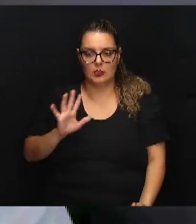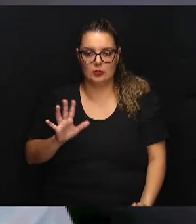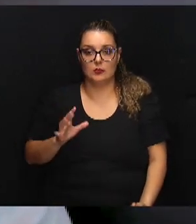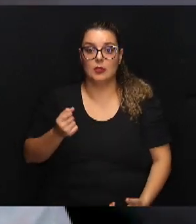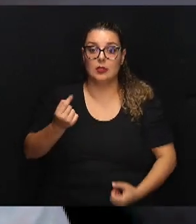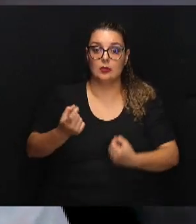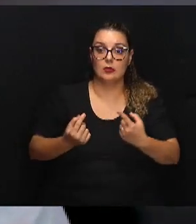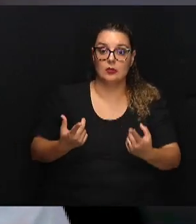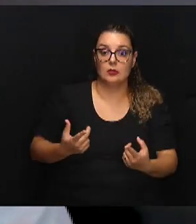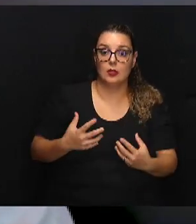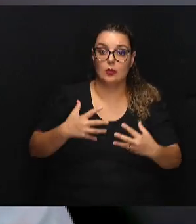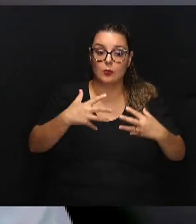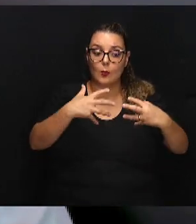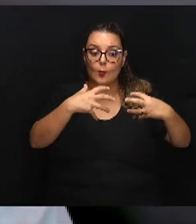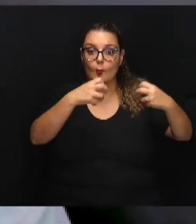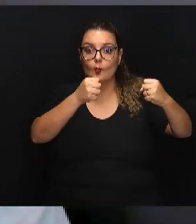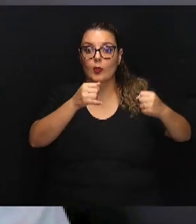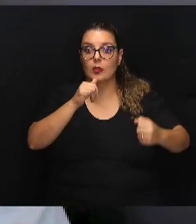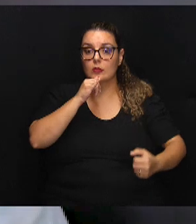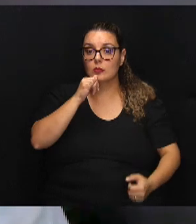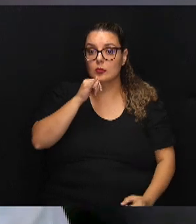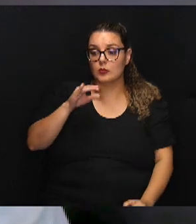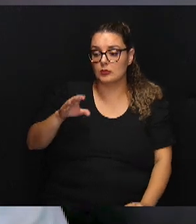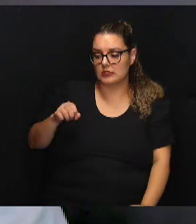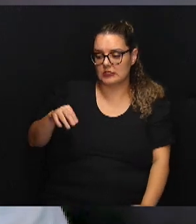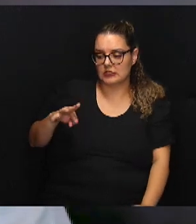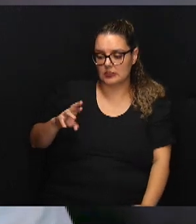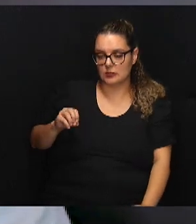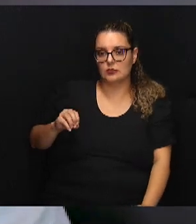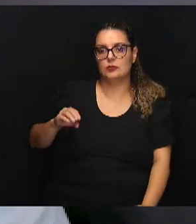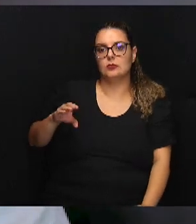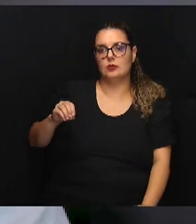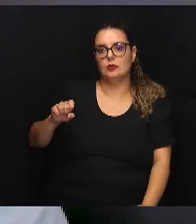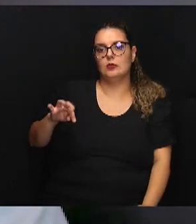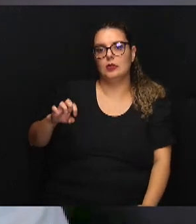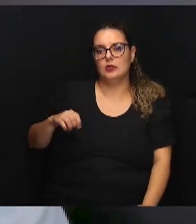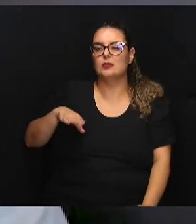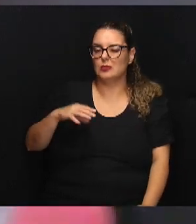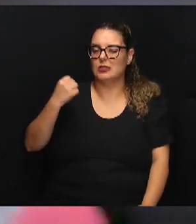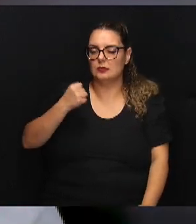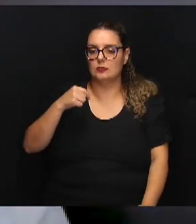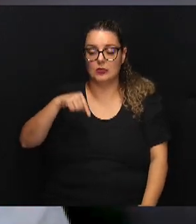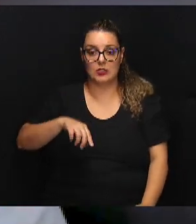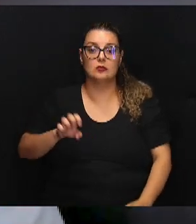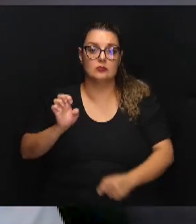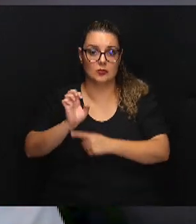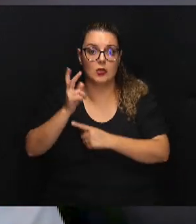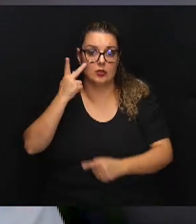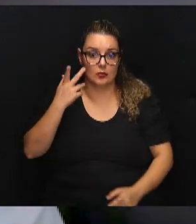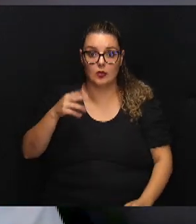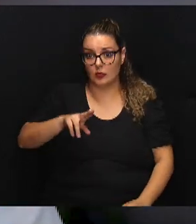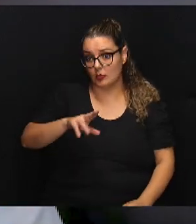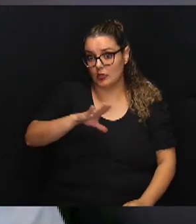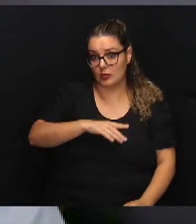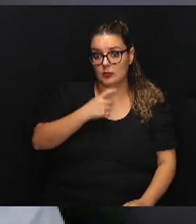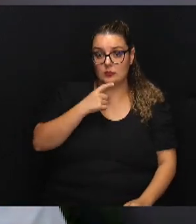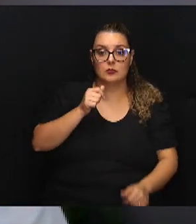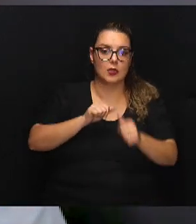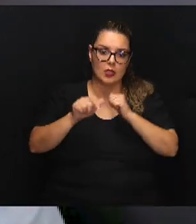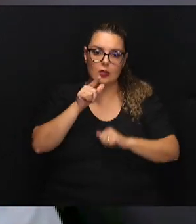são muito secas, por exemplo, como no Centro-Oeste, é mais crítico. Mas aqui em São Paulo, ou Campinas, se você mantiver uma